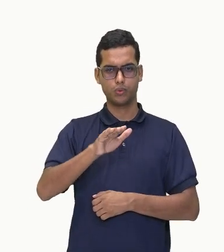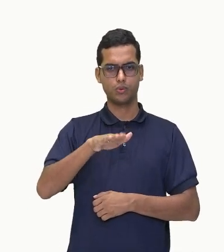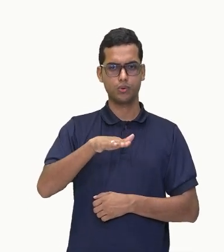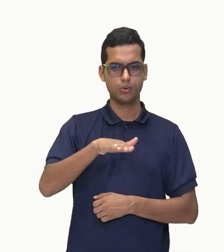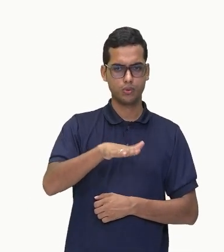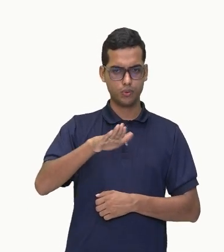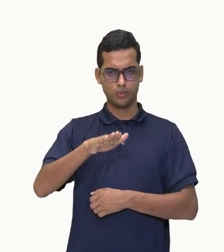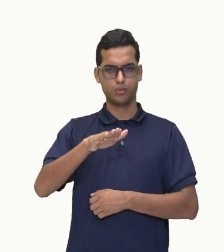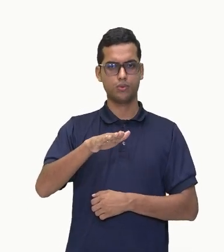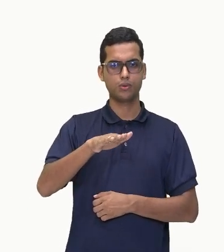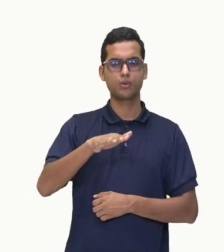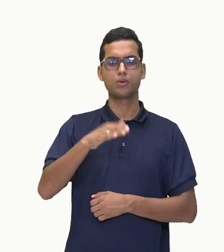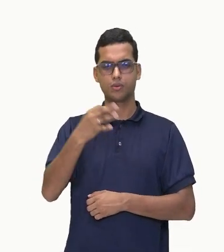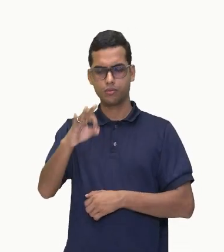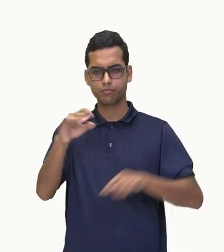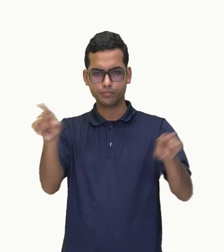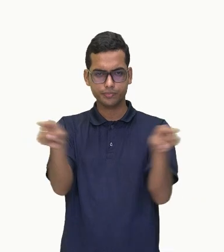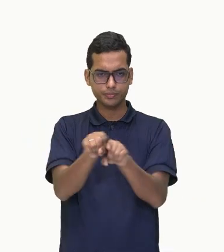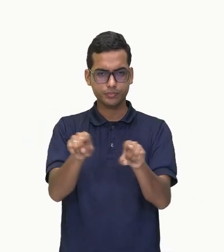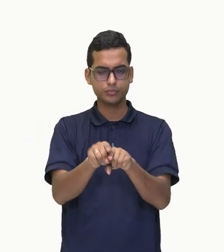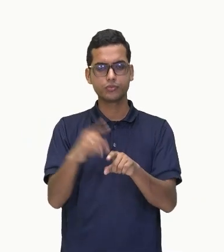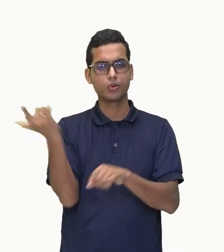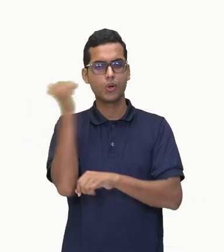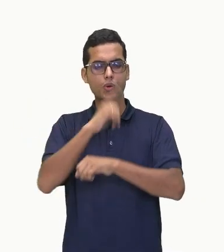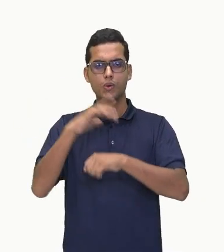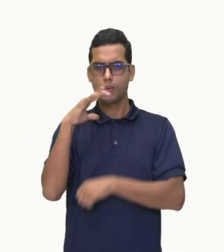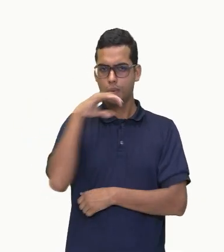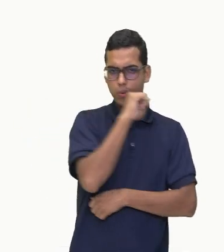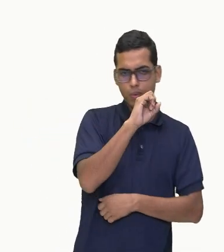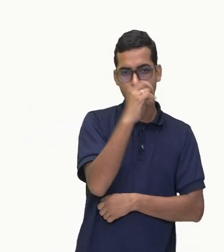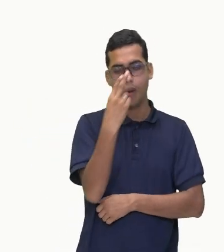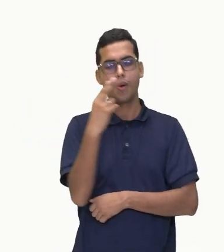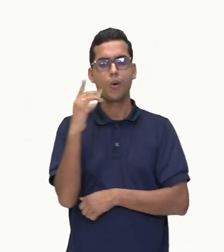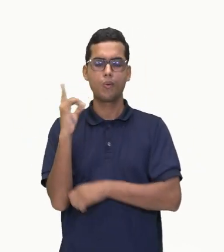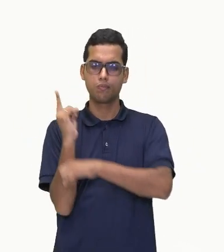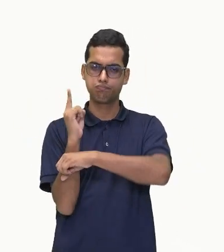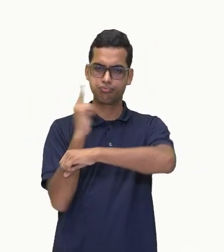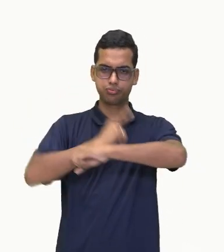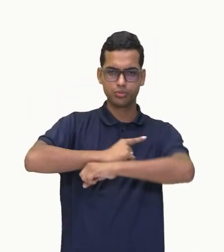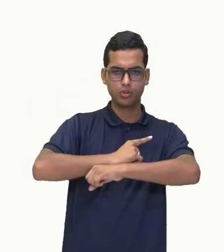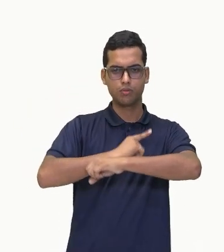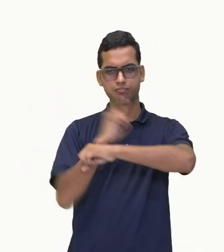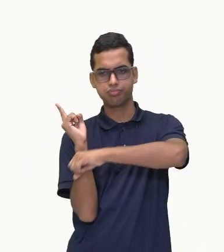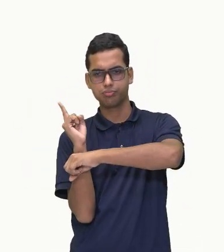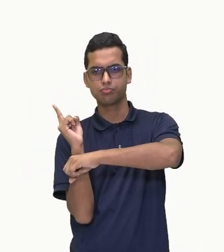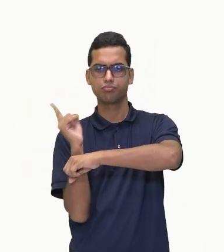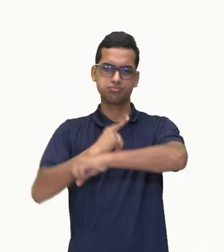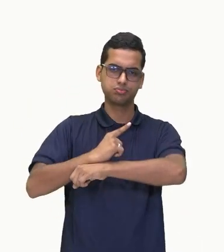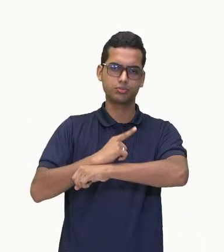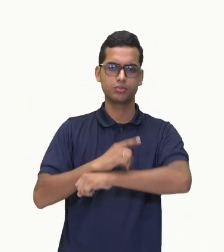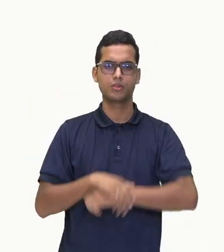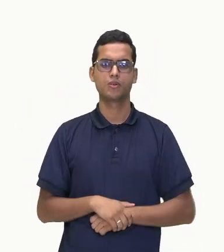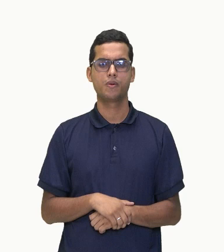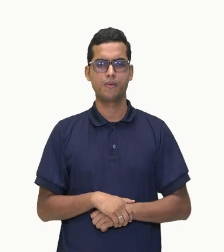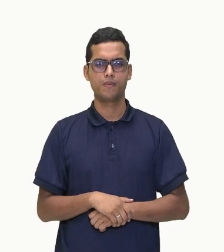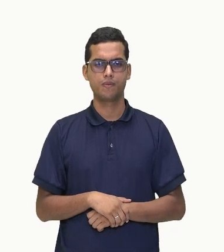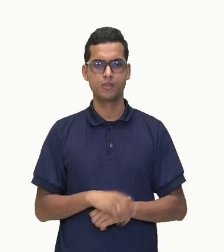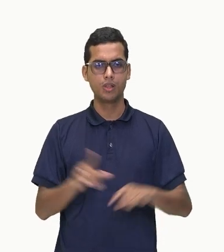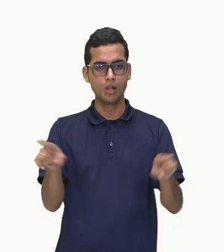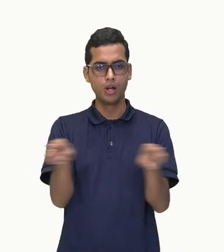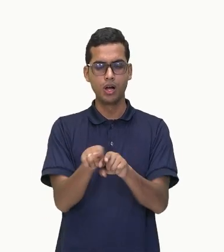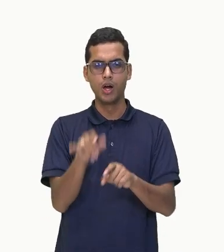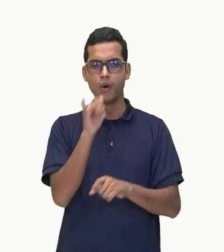poderá acelerar ou desacelerar. E um exemplo que temos, um carro que sai do sinal